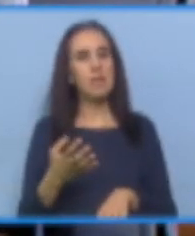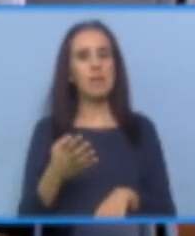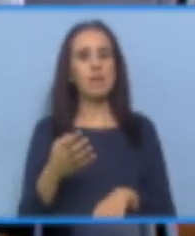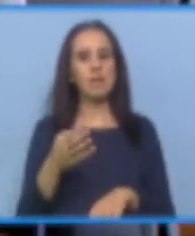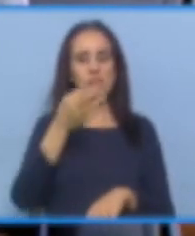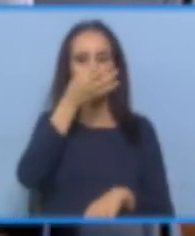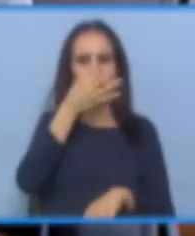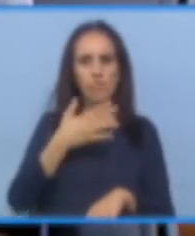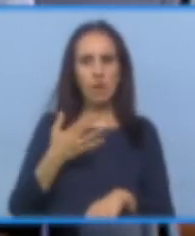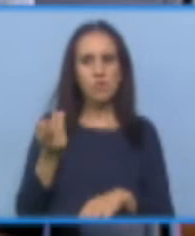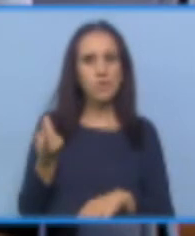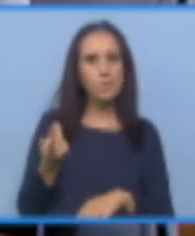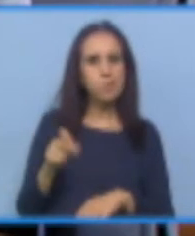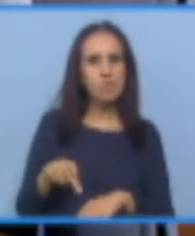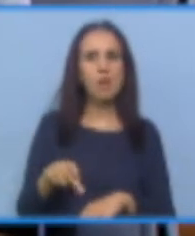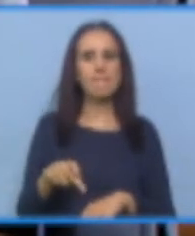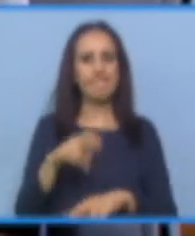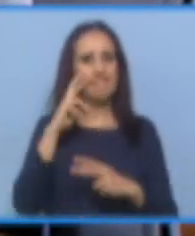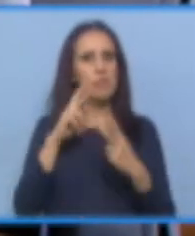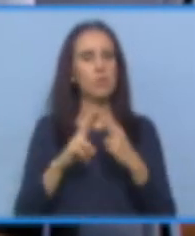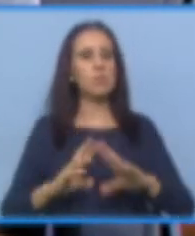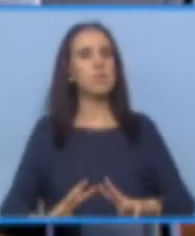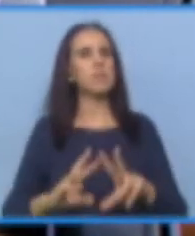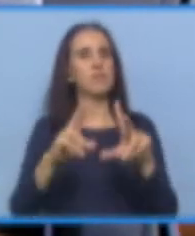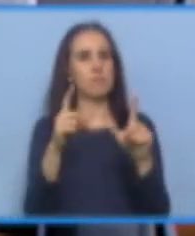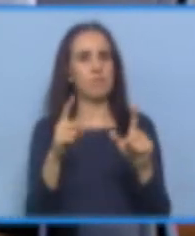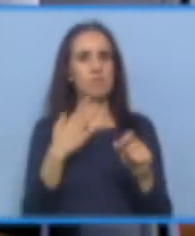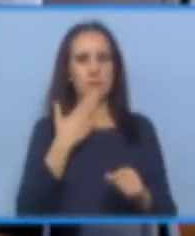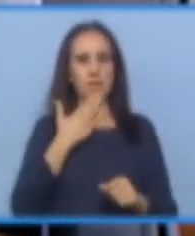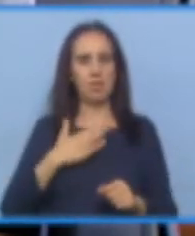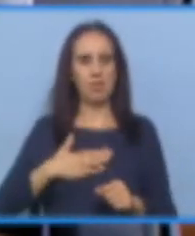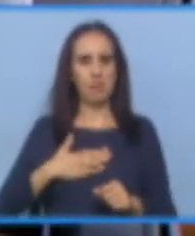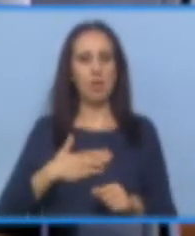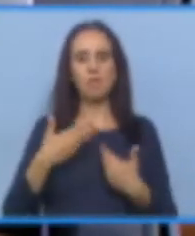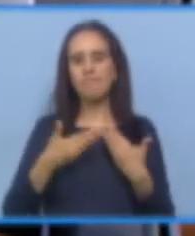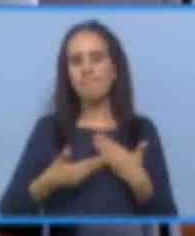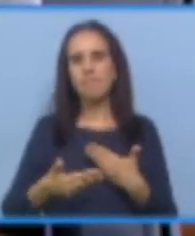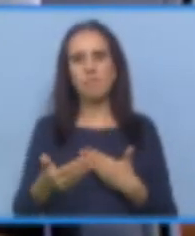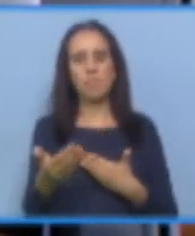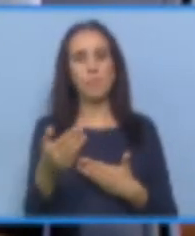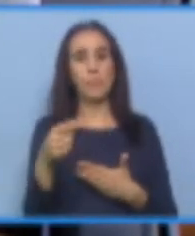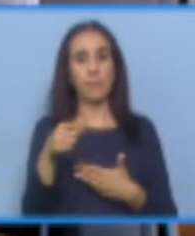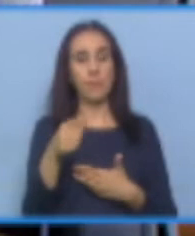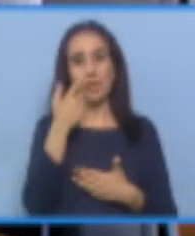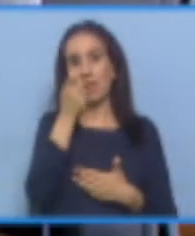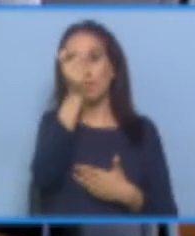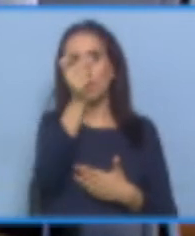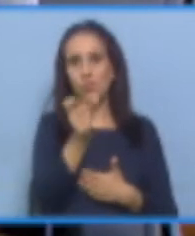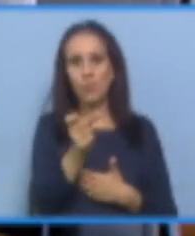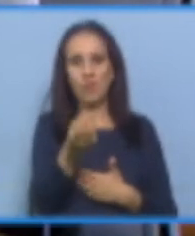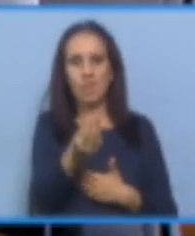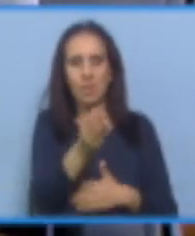dessas fragilidades que faz o encontro e que faz o crescimento e que permite que mais adiante aquela pessoa,